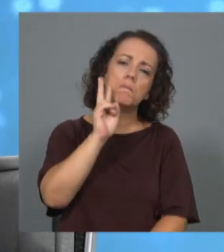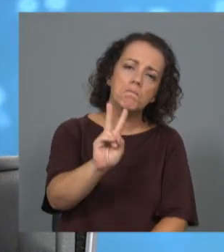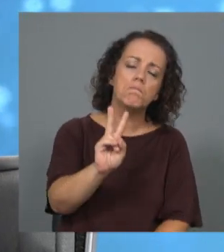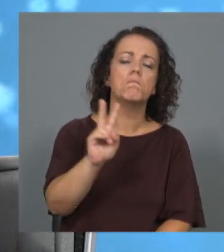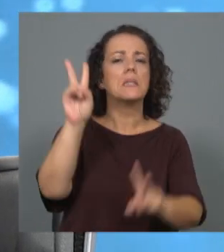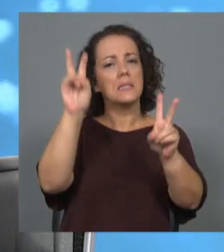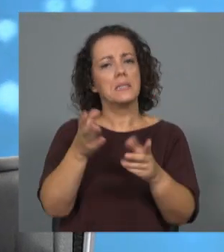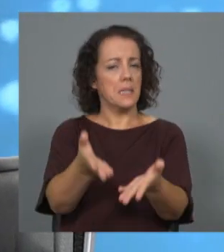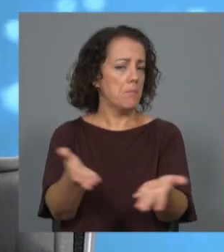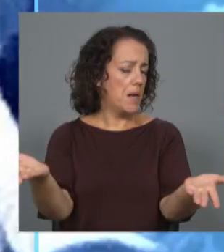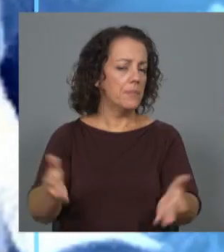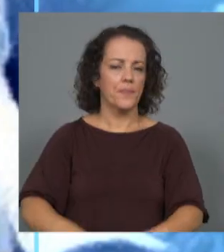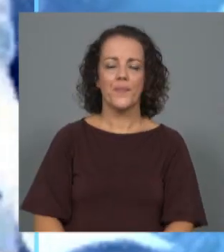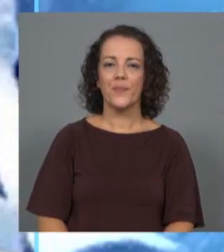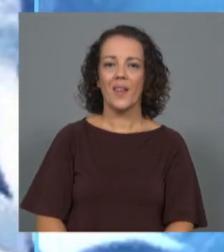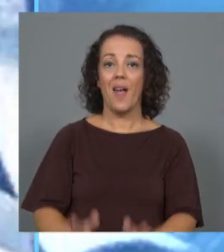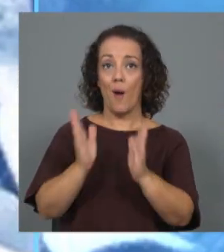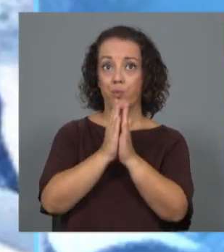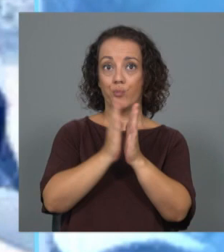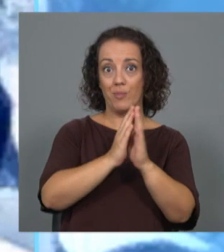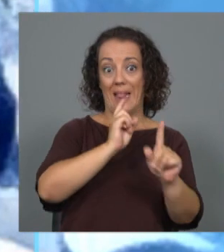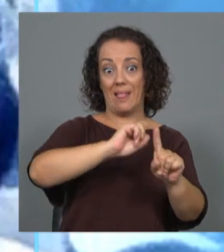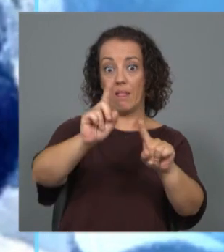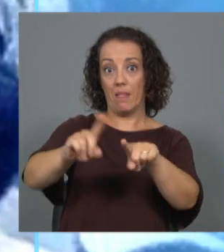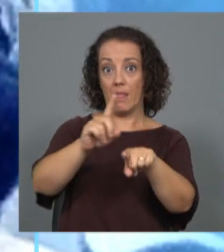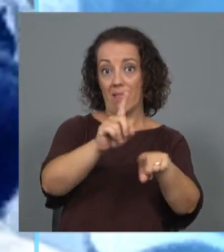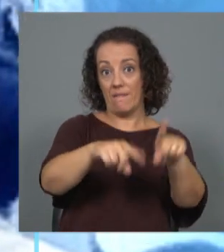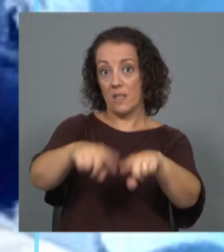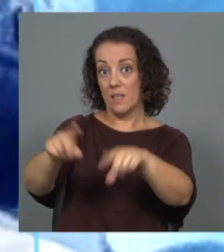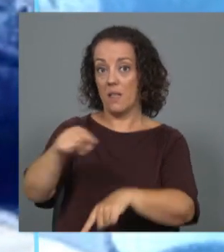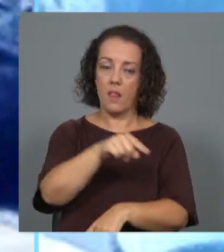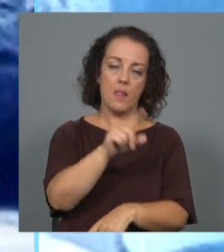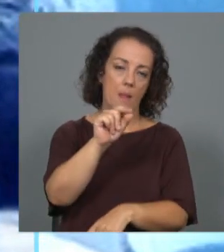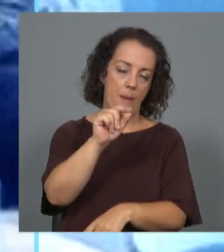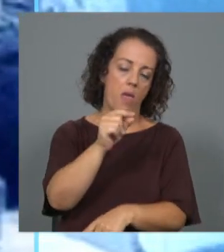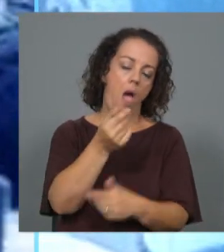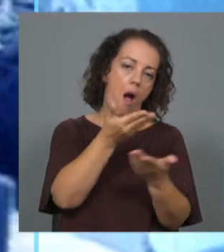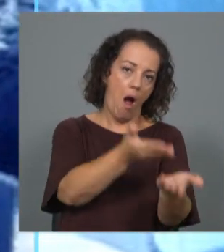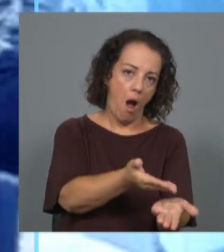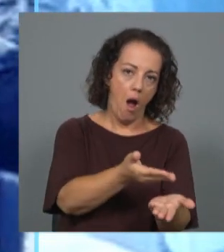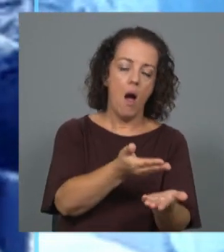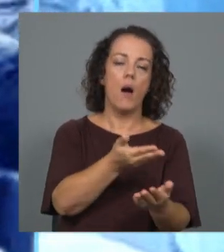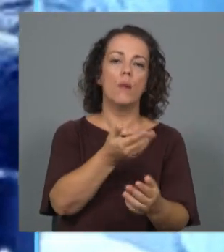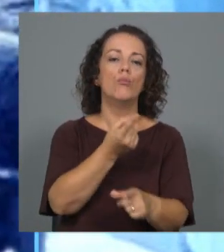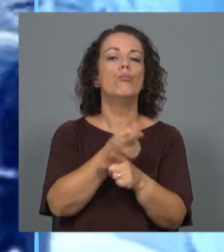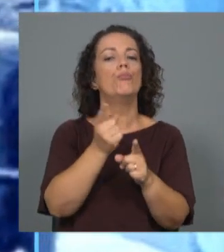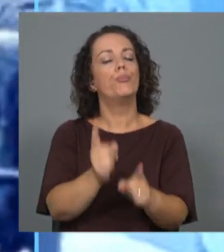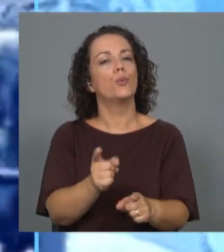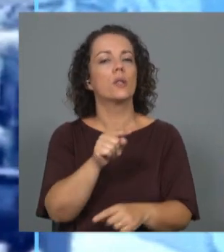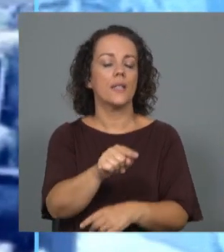Fronteiras. A diversidade religiosa estará presente também naqueles que por ali desenvolverão as